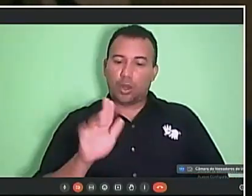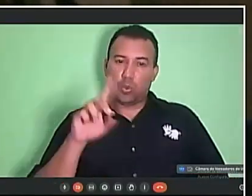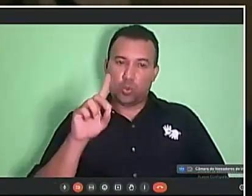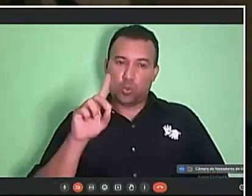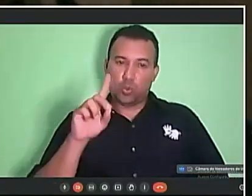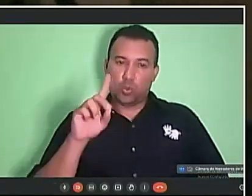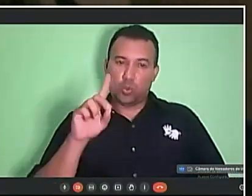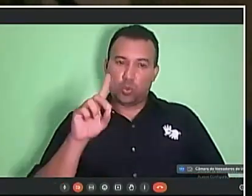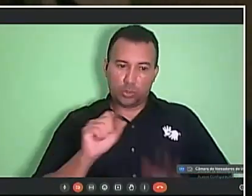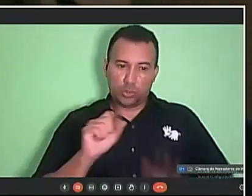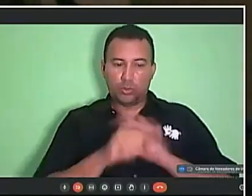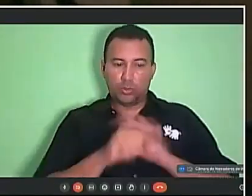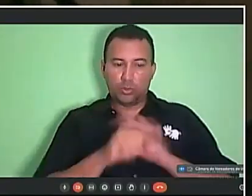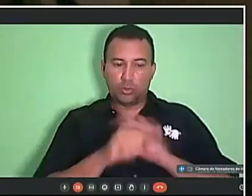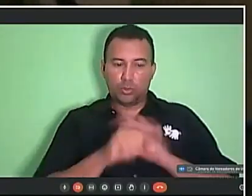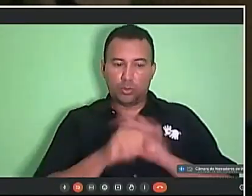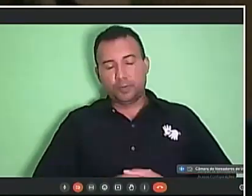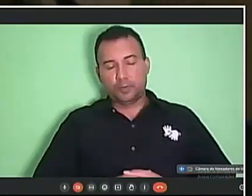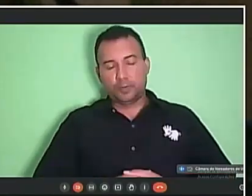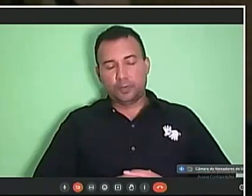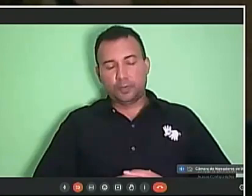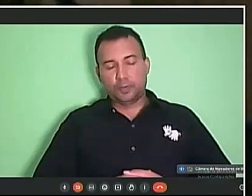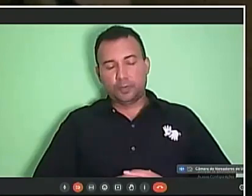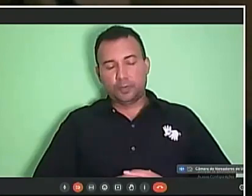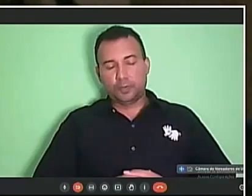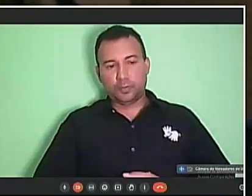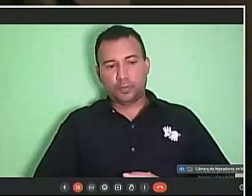pergunta: eu gostaria de